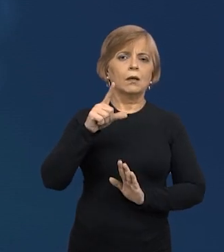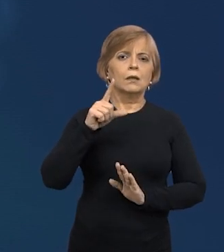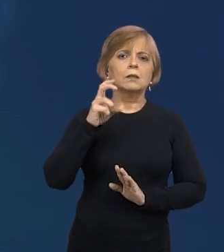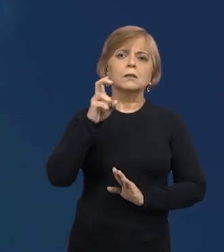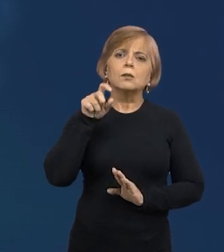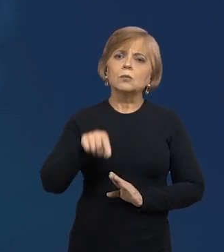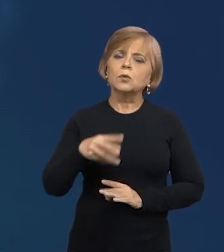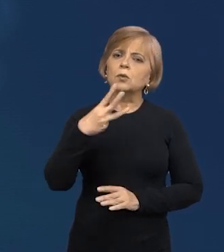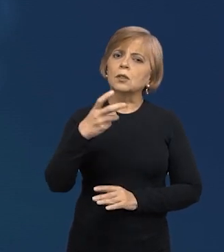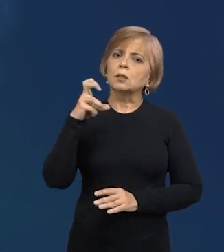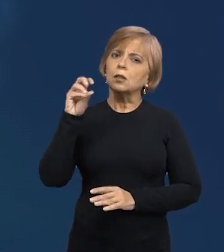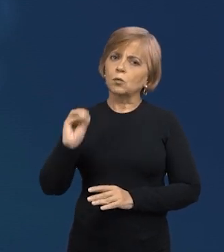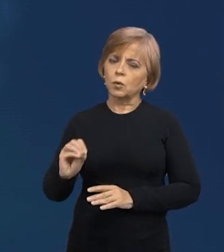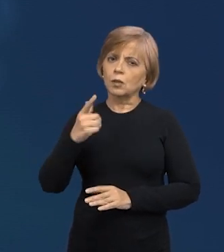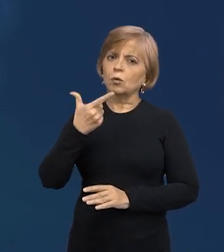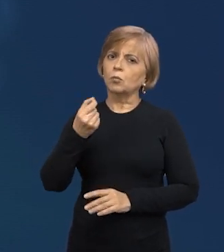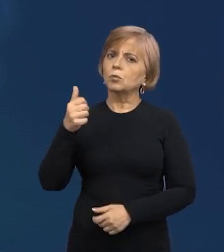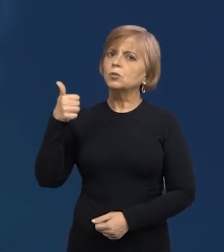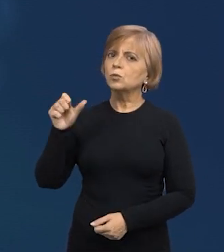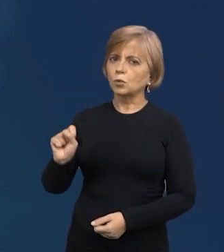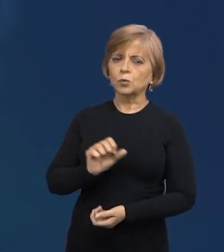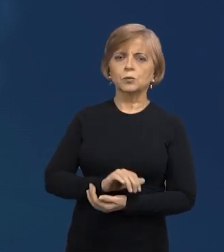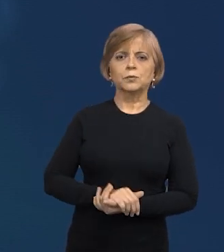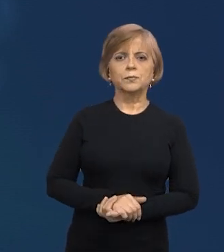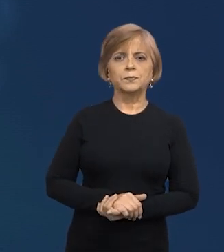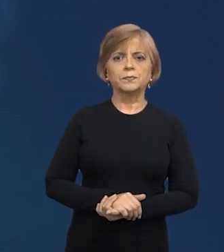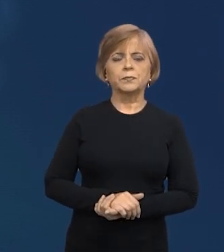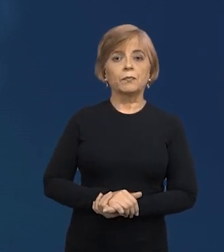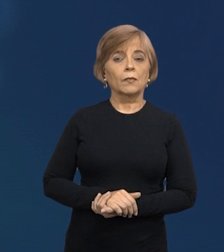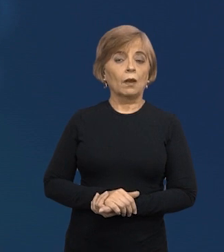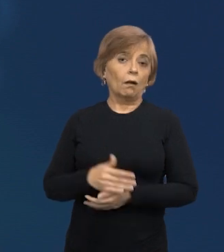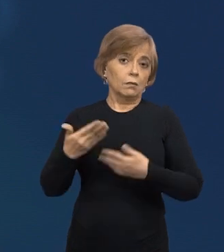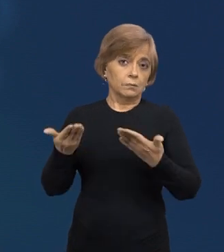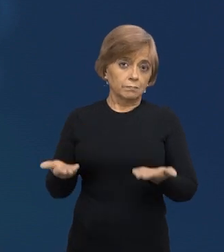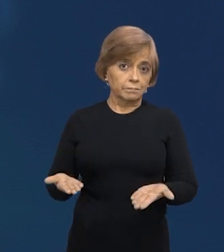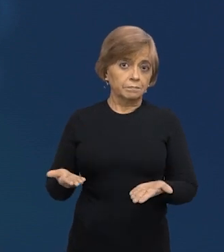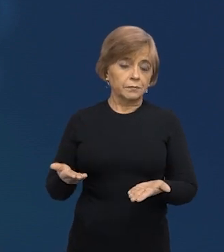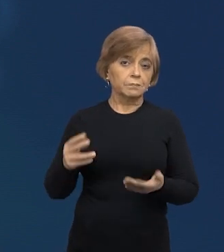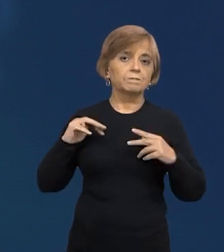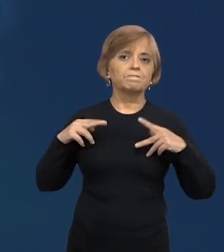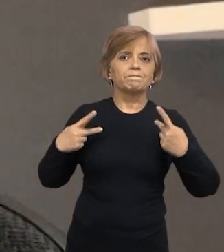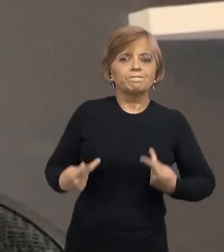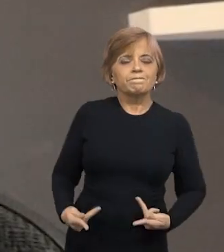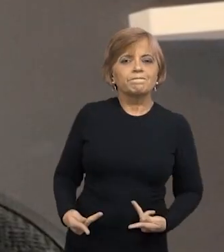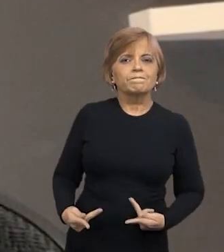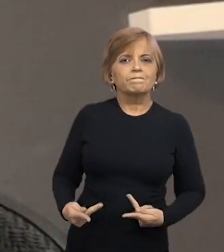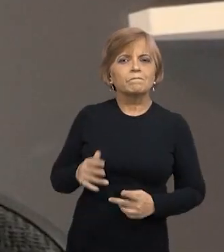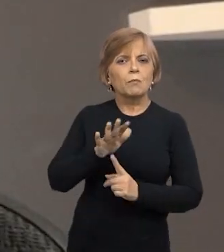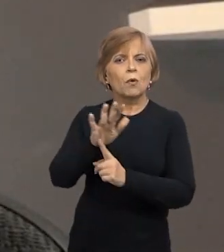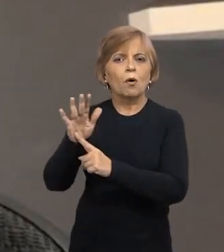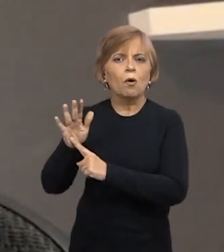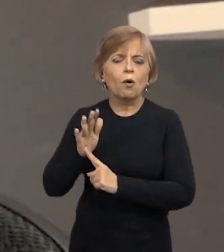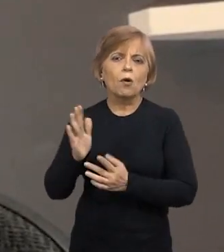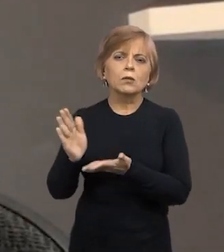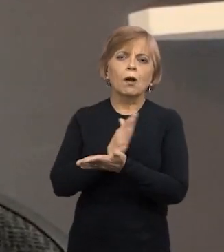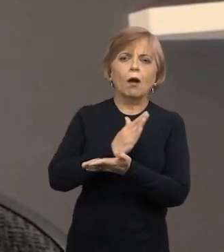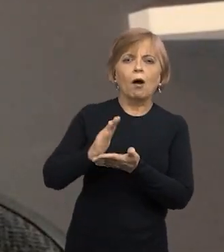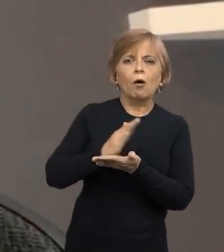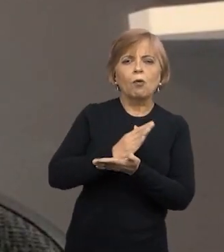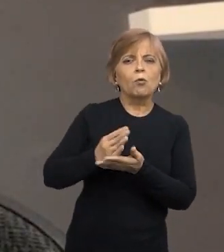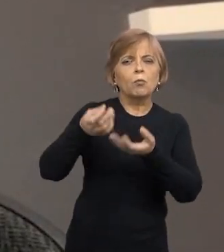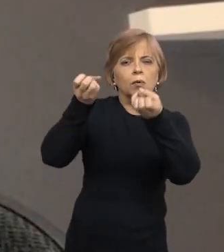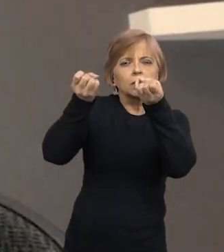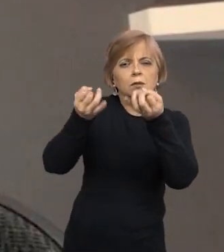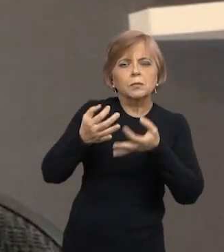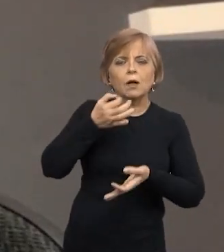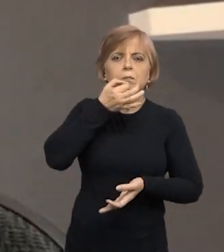6.350 de 2018. Dessa forma, o Ministério Público apresenta alguns argumentos em